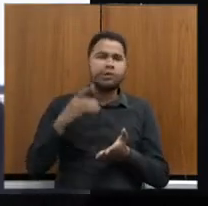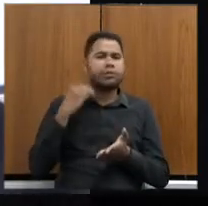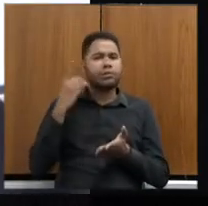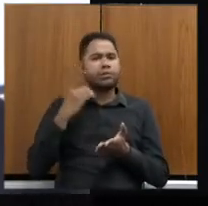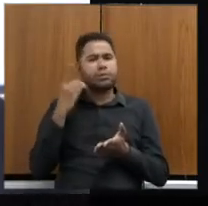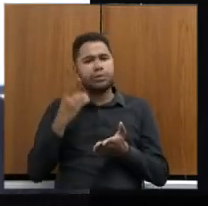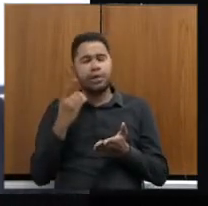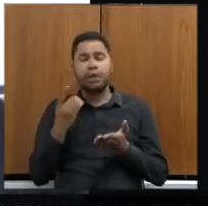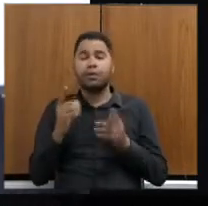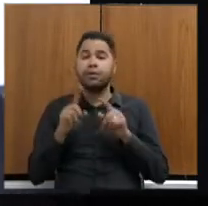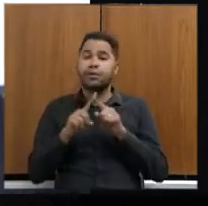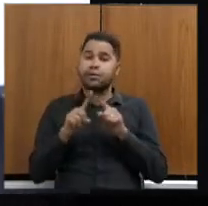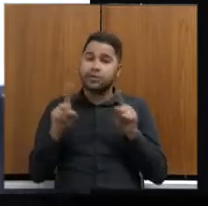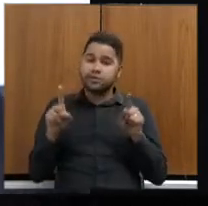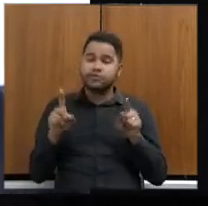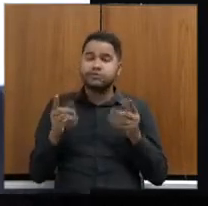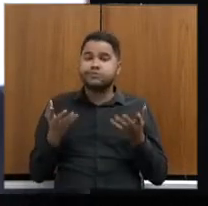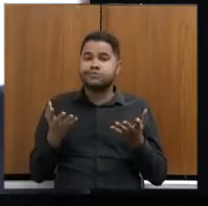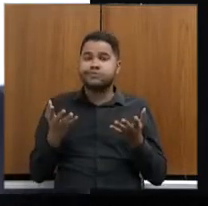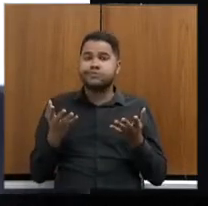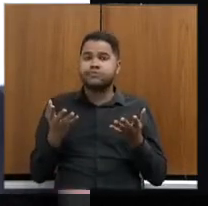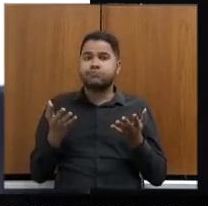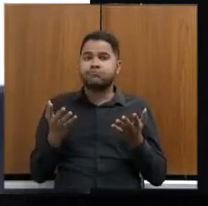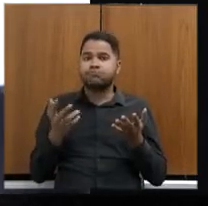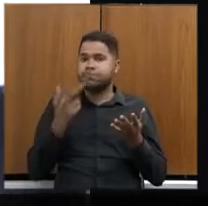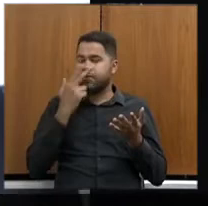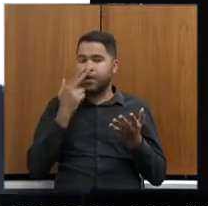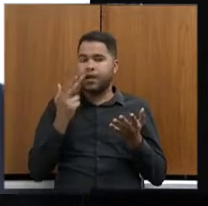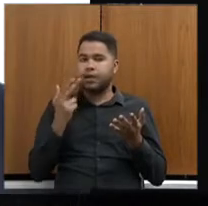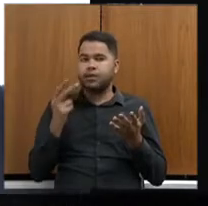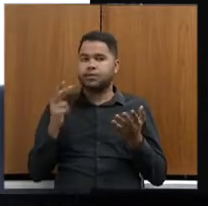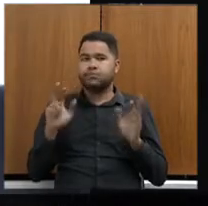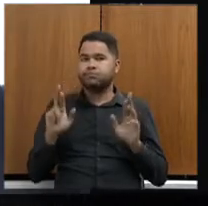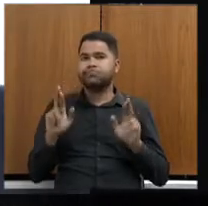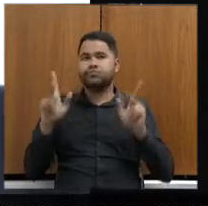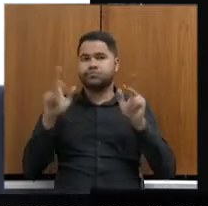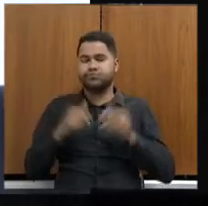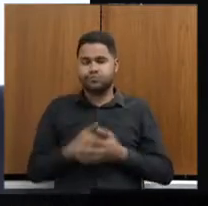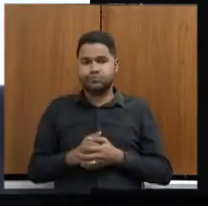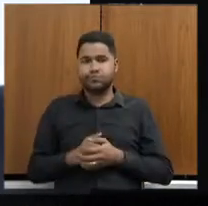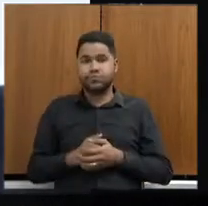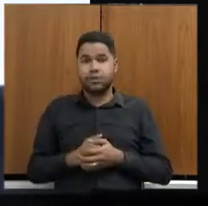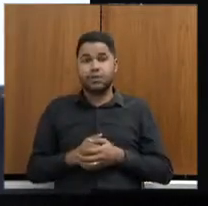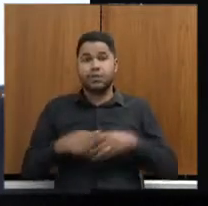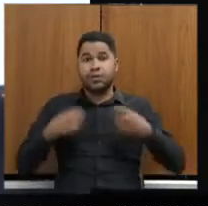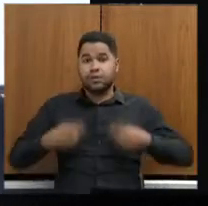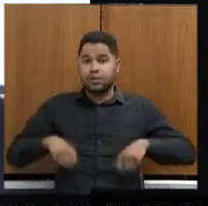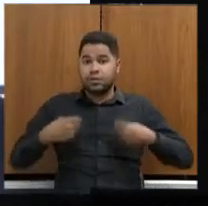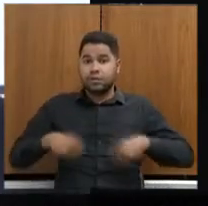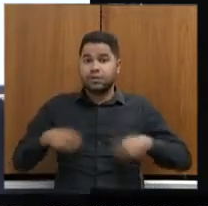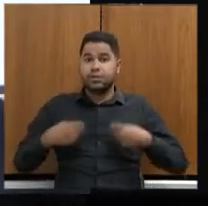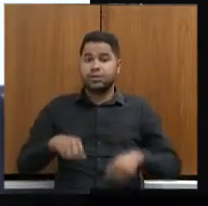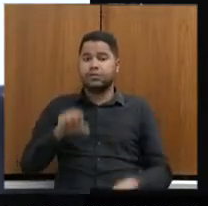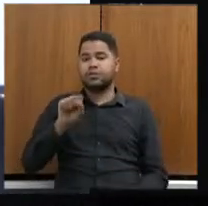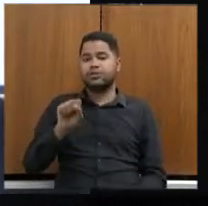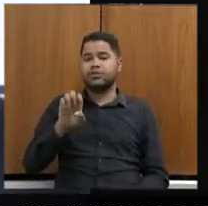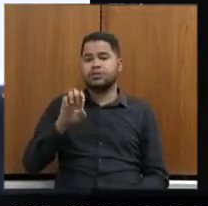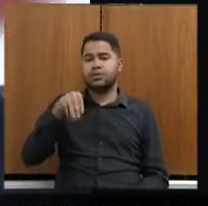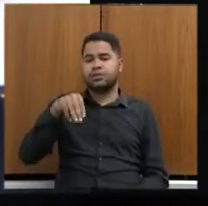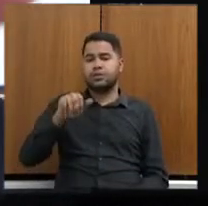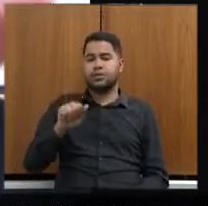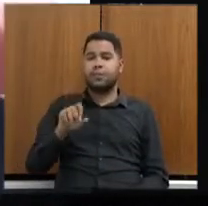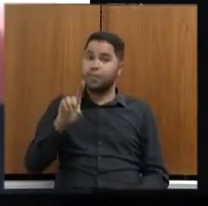falar eu dei uma uma posição intocável e é muito necessário que a semad é